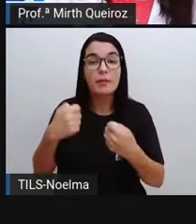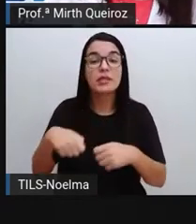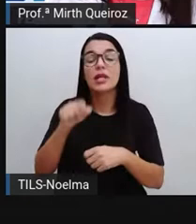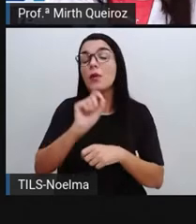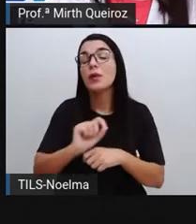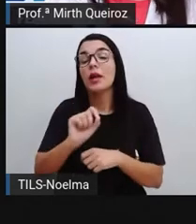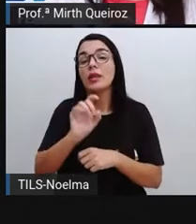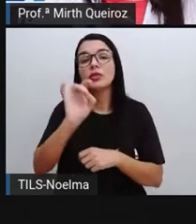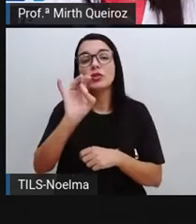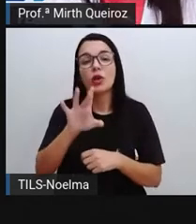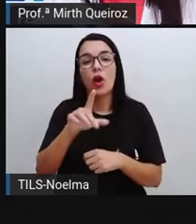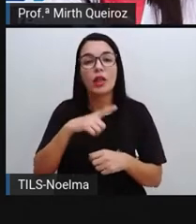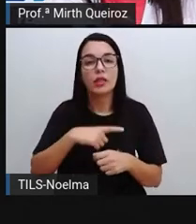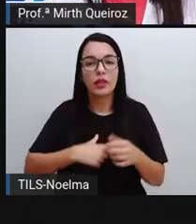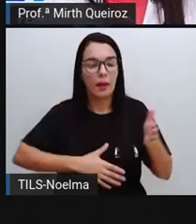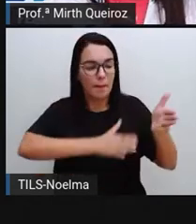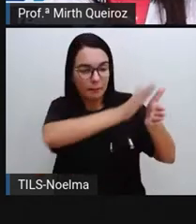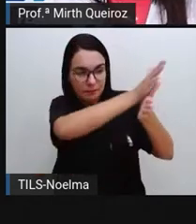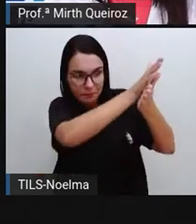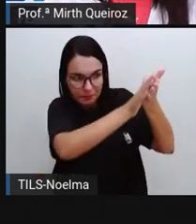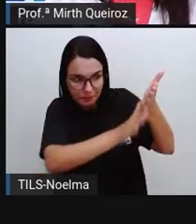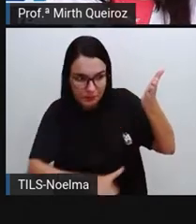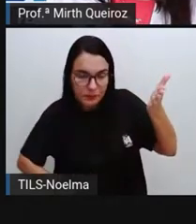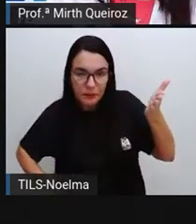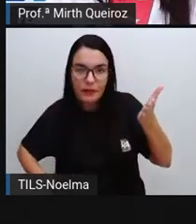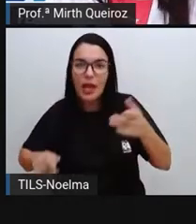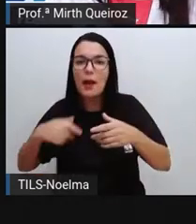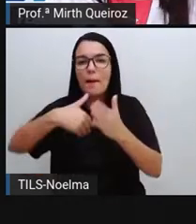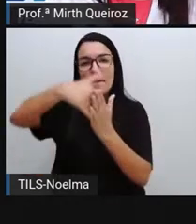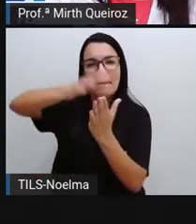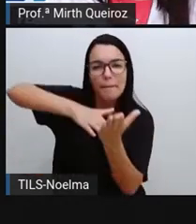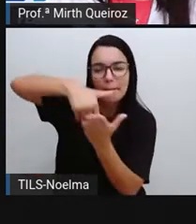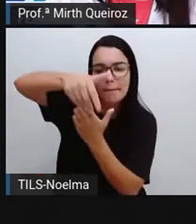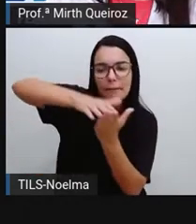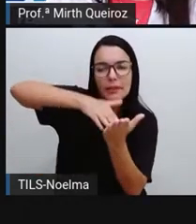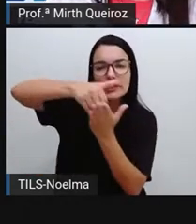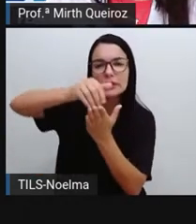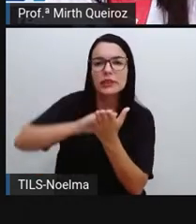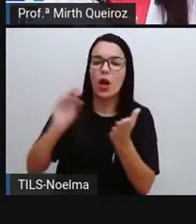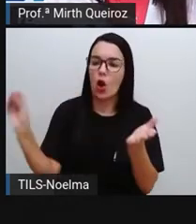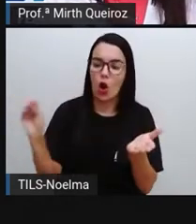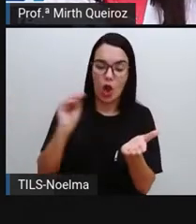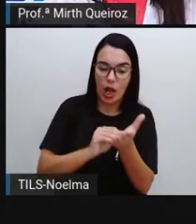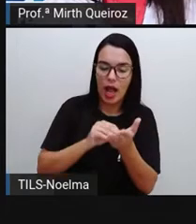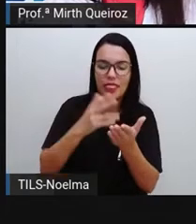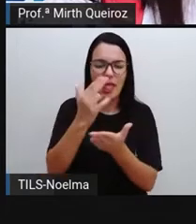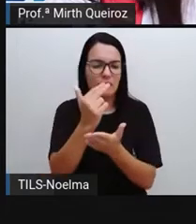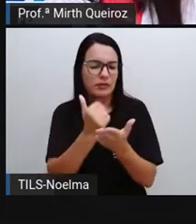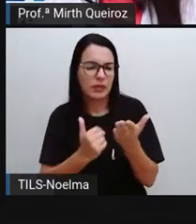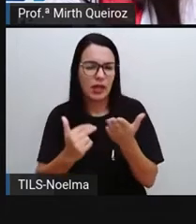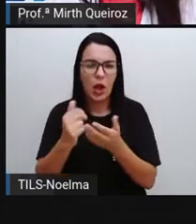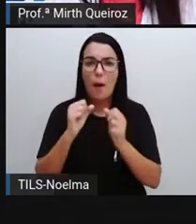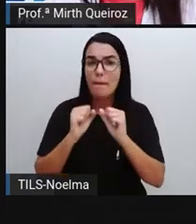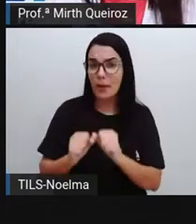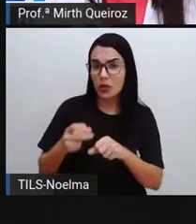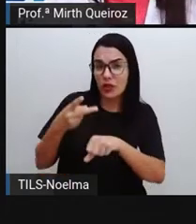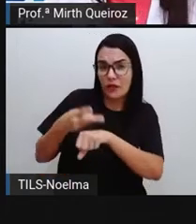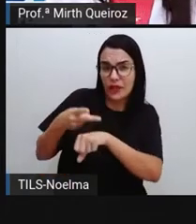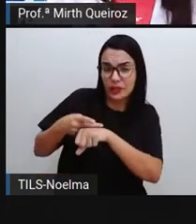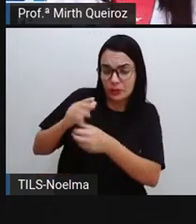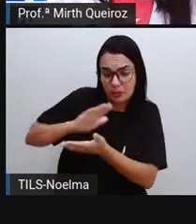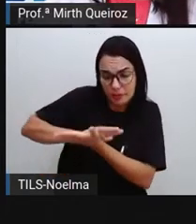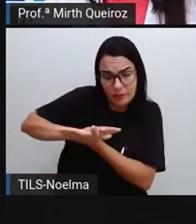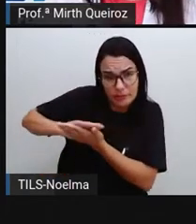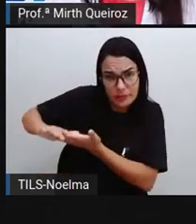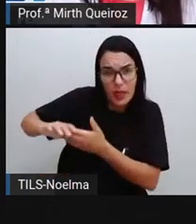ter uma base lisa, onde você vai aplicar a tinta, né? Fazer o seu desenho ali. Pode ser uma lâmina de vidro,